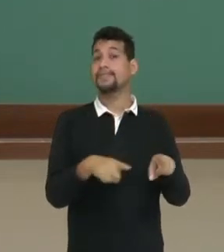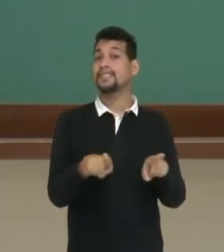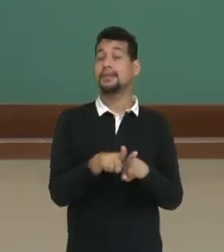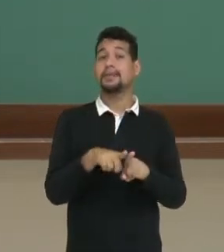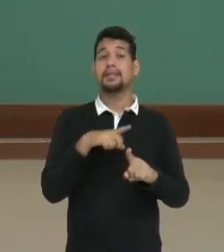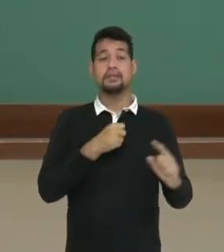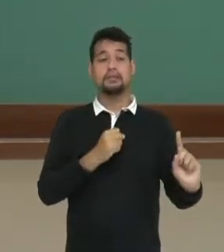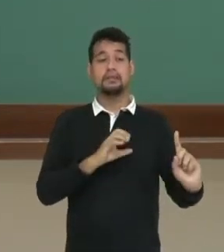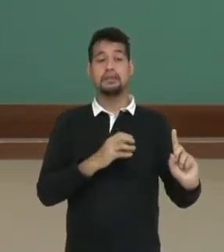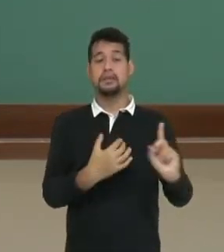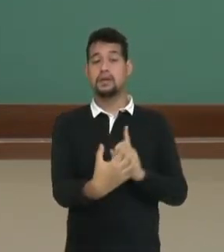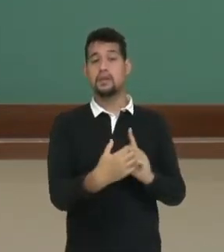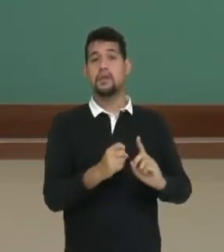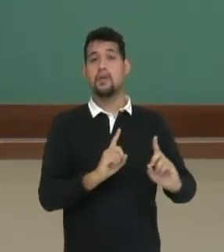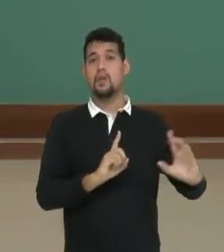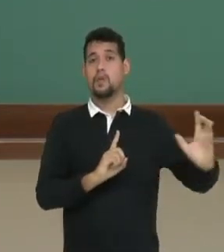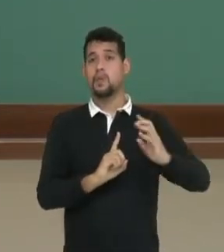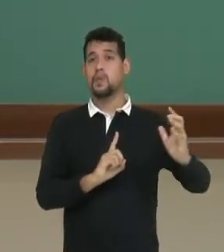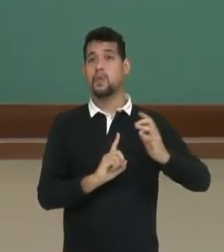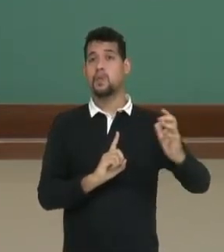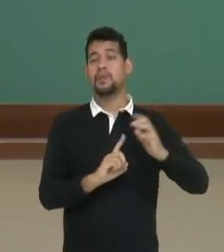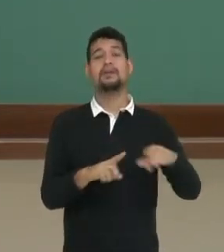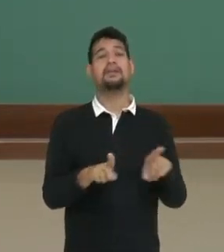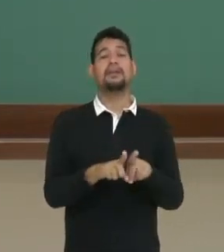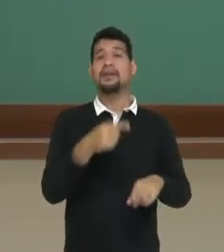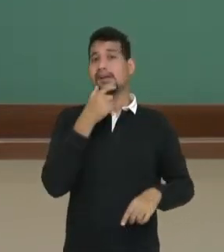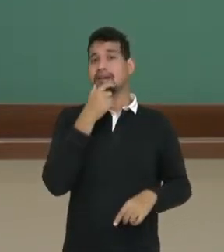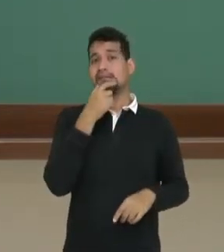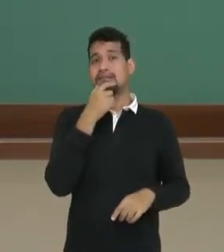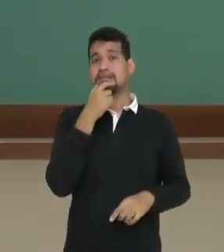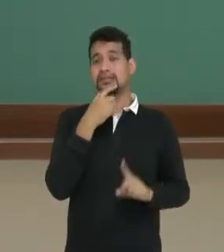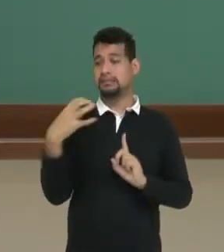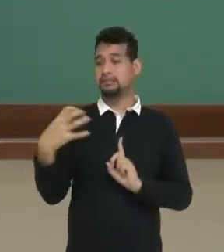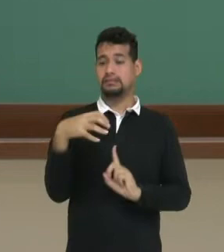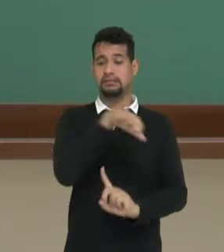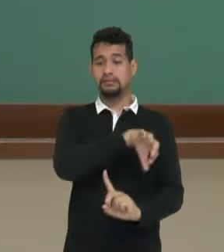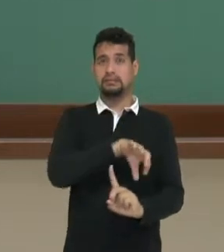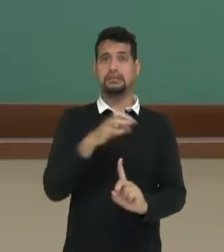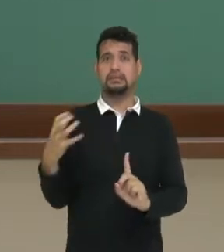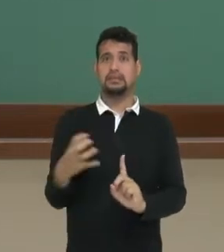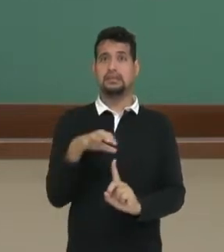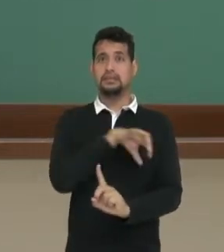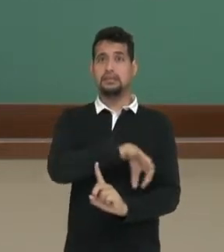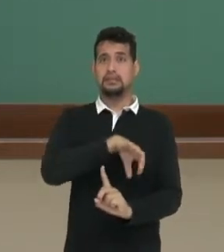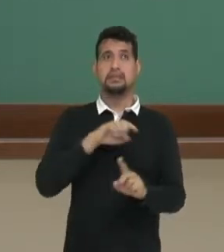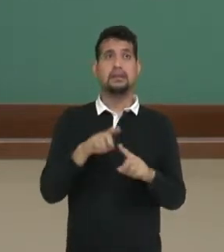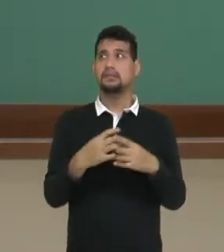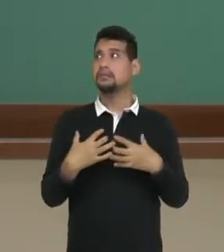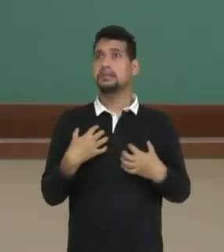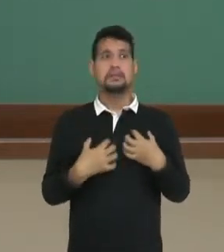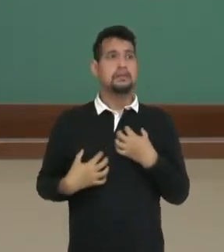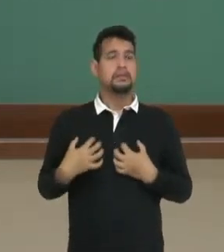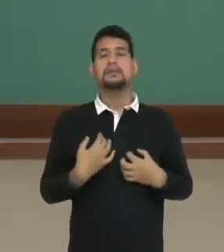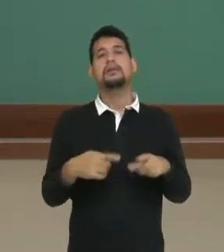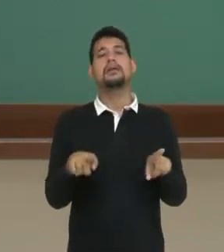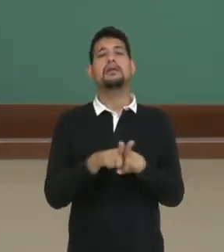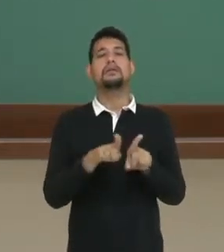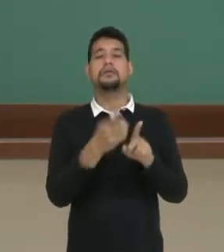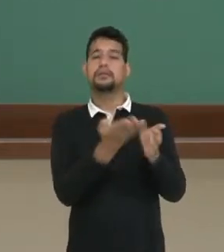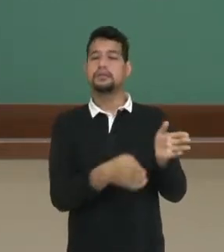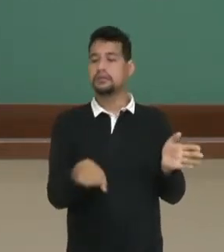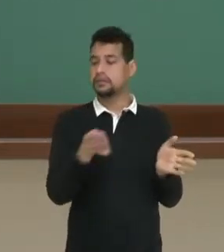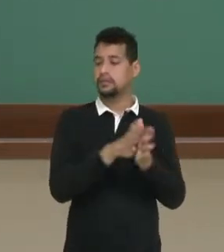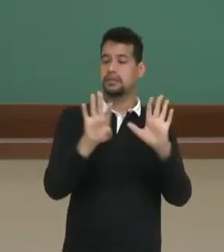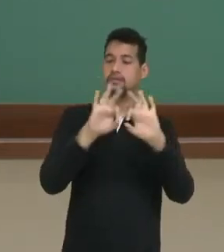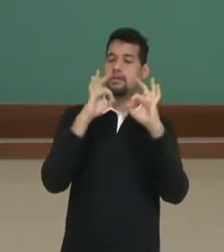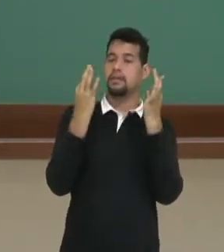pressões inglesas, principal parceiro comercial de Portugal, né? E daí nós vamos ter a vinda da família real